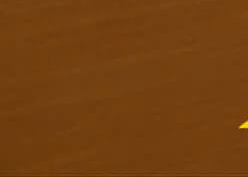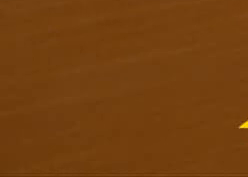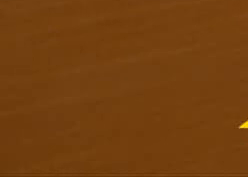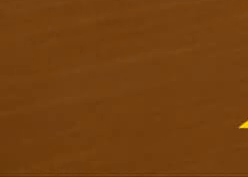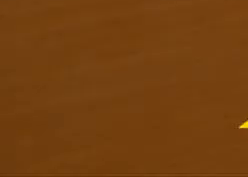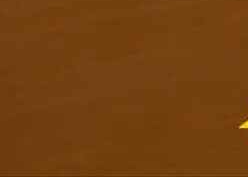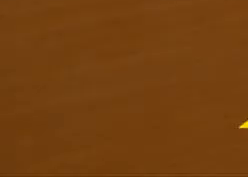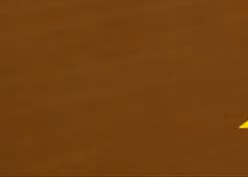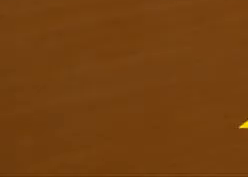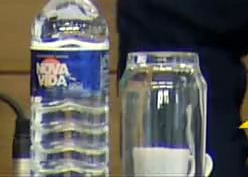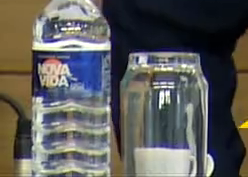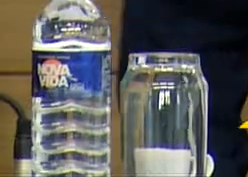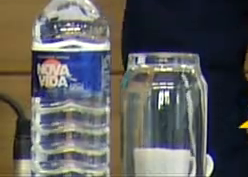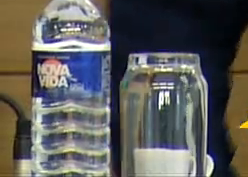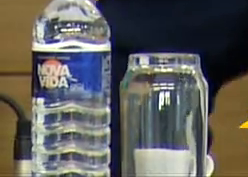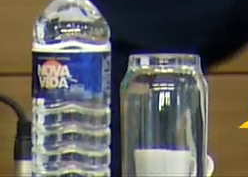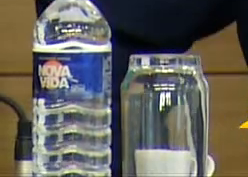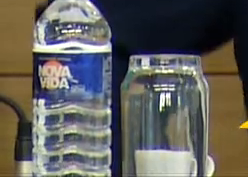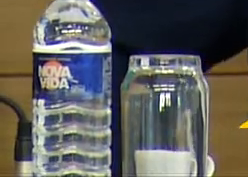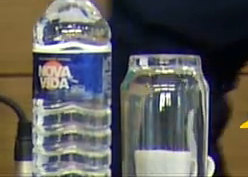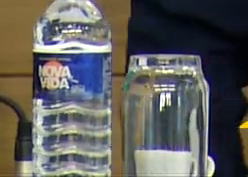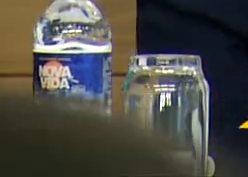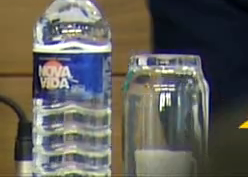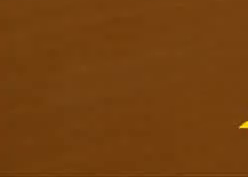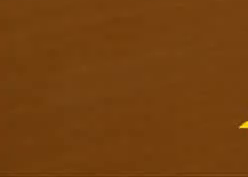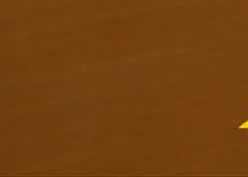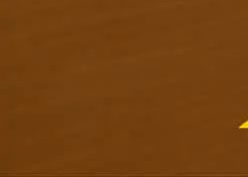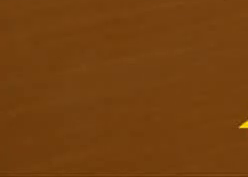Onde abriu o painel para entrar na ordem do dia?